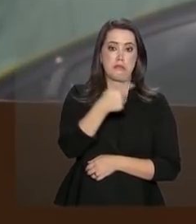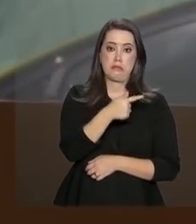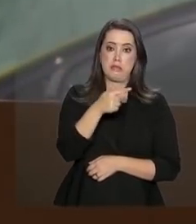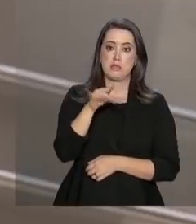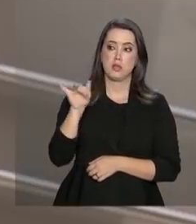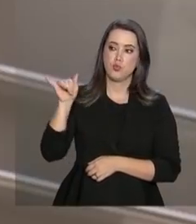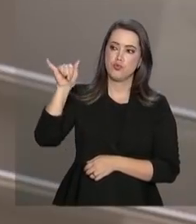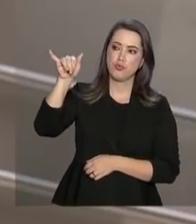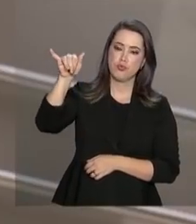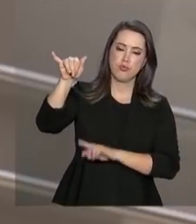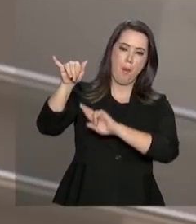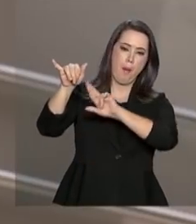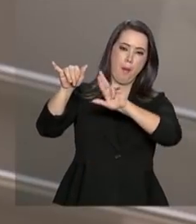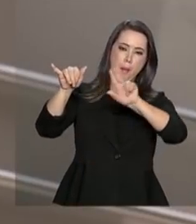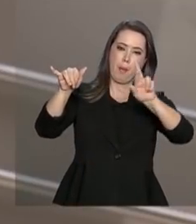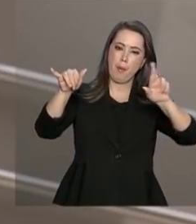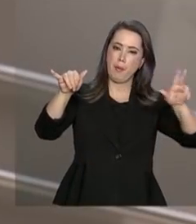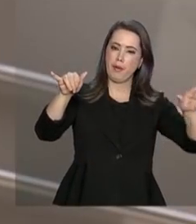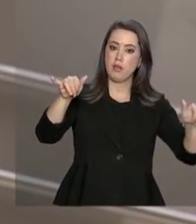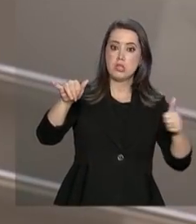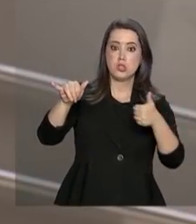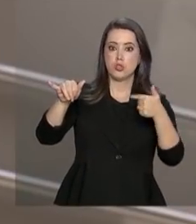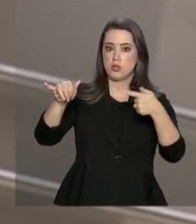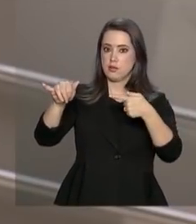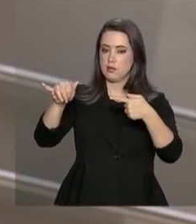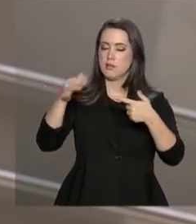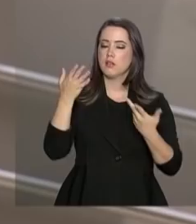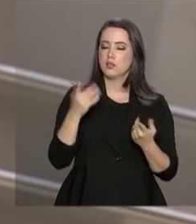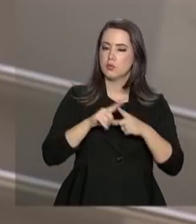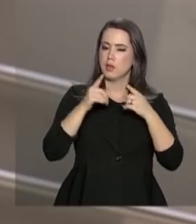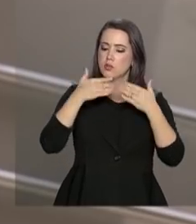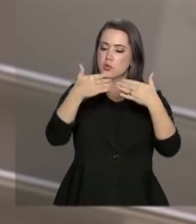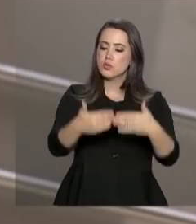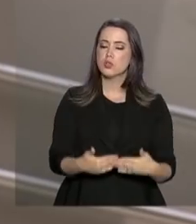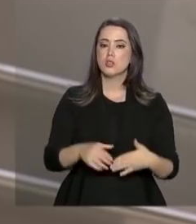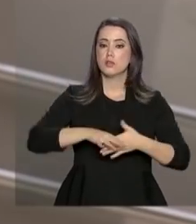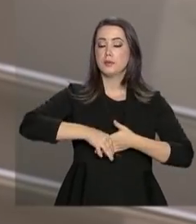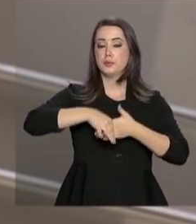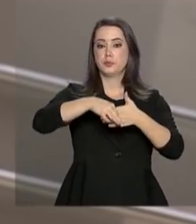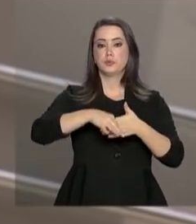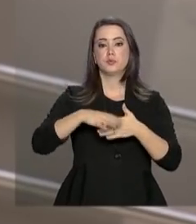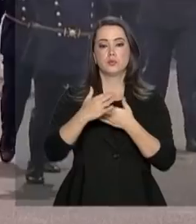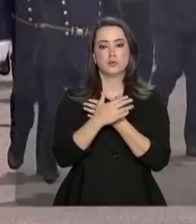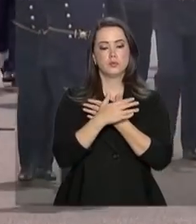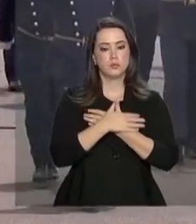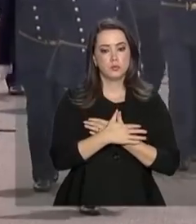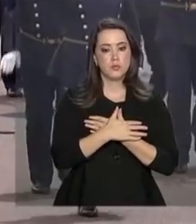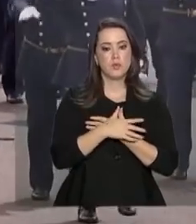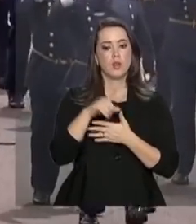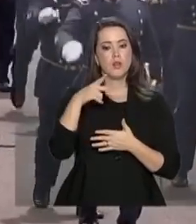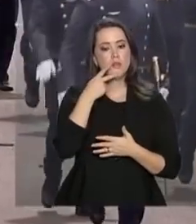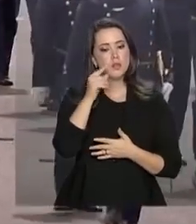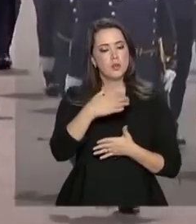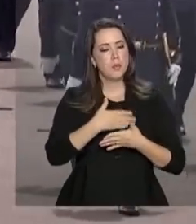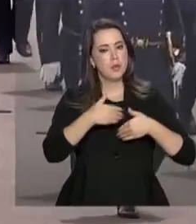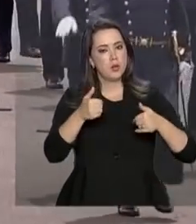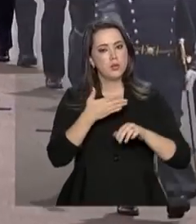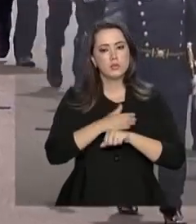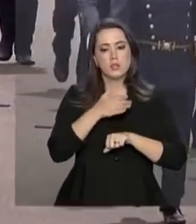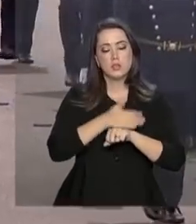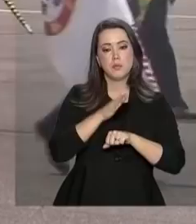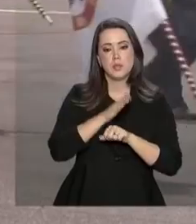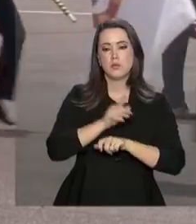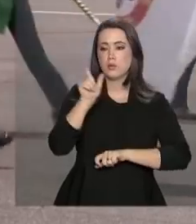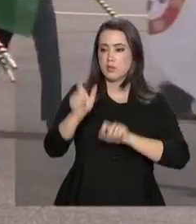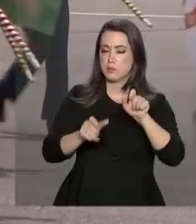aeronaves entre os objetivos à frente do comando da aer Náutica o Tenente Brigadeiro bermudes citou melhorar a capacitação dos